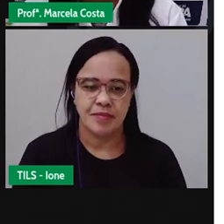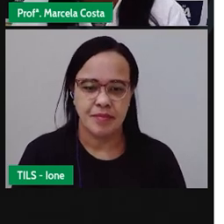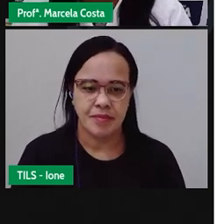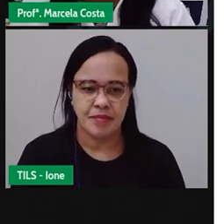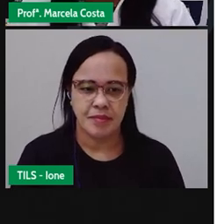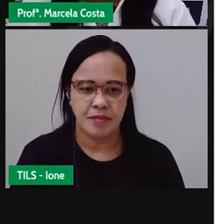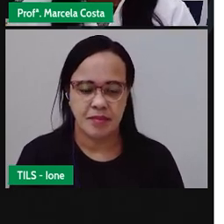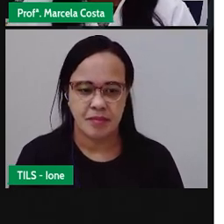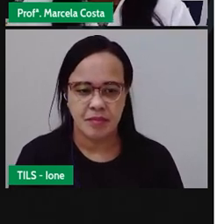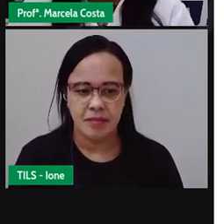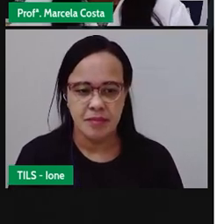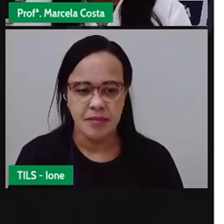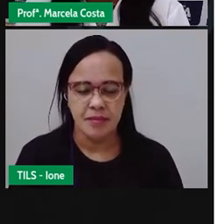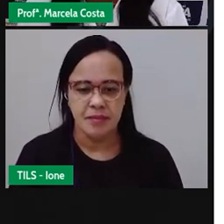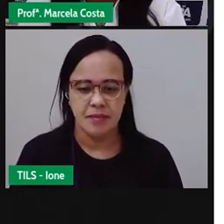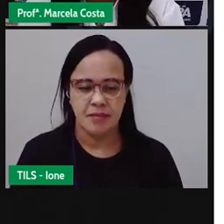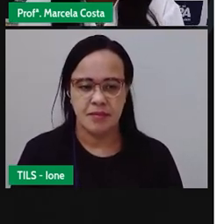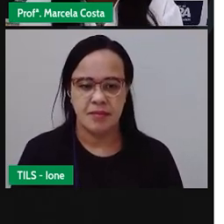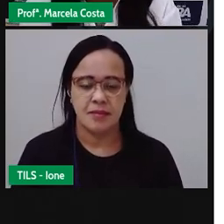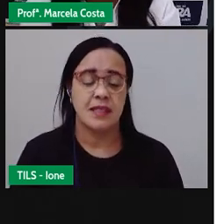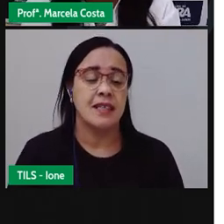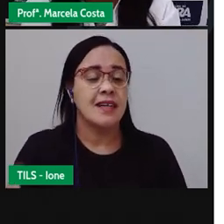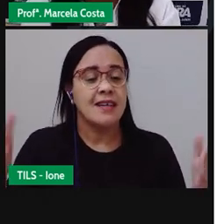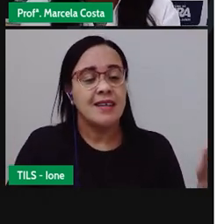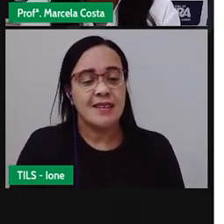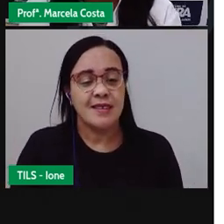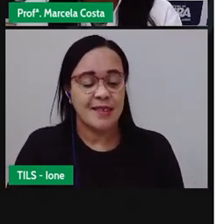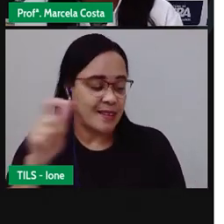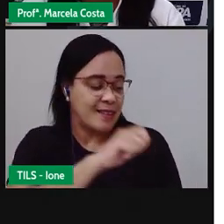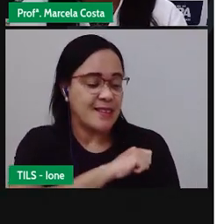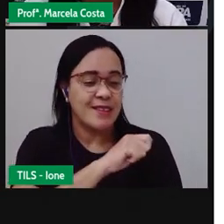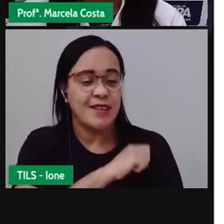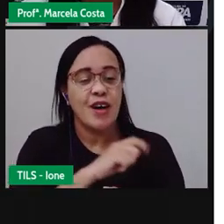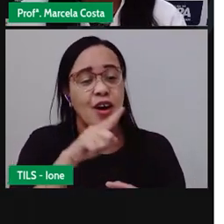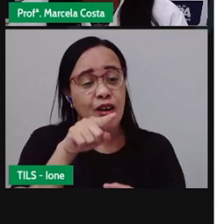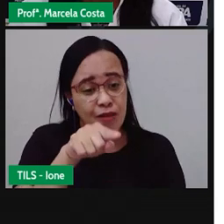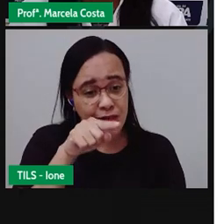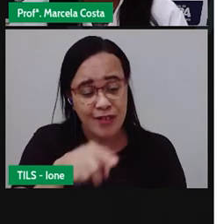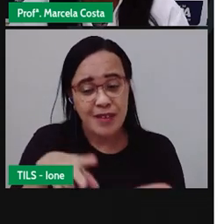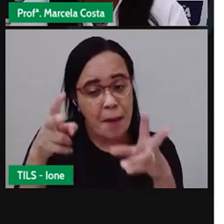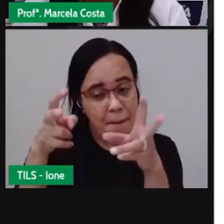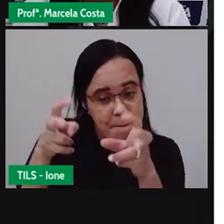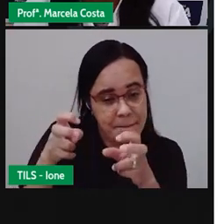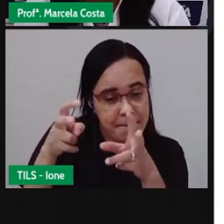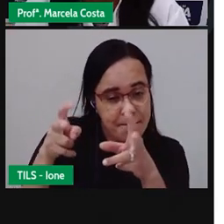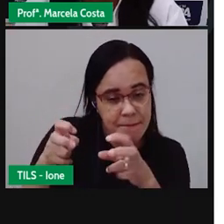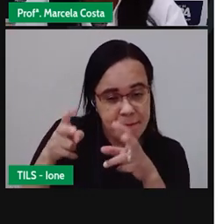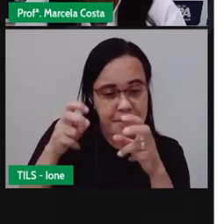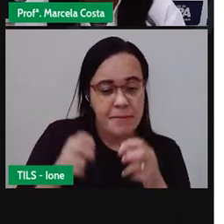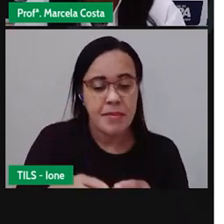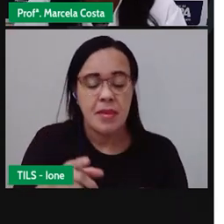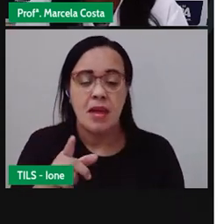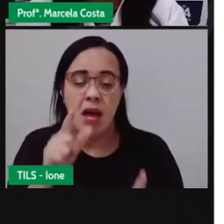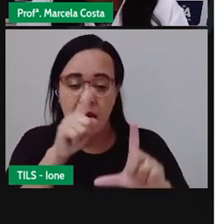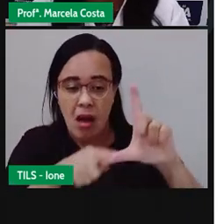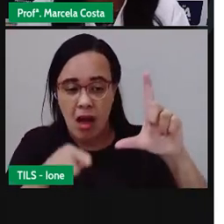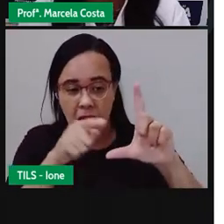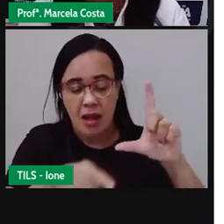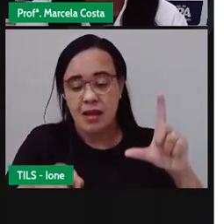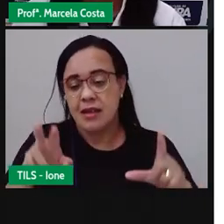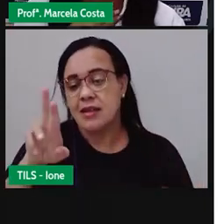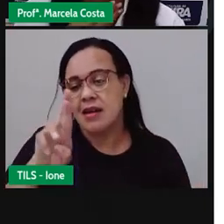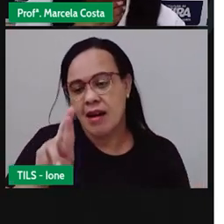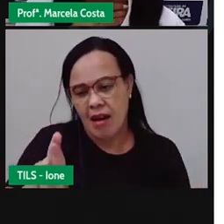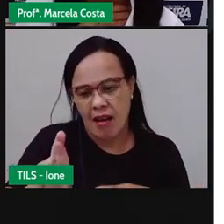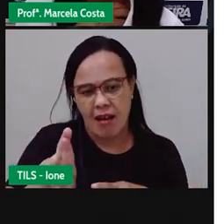a criança você percebe e quando a letra tá sozinho